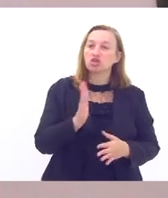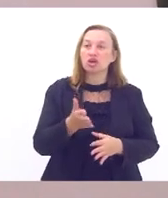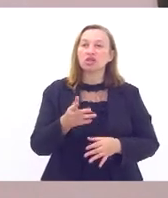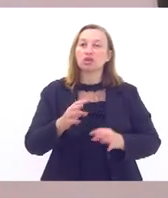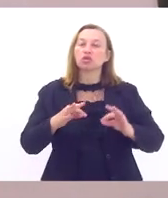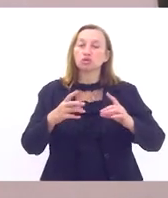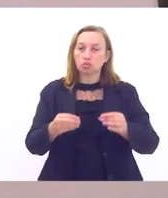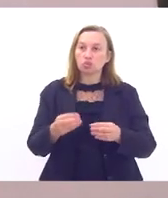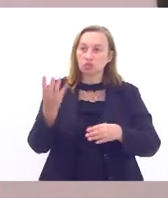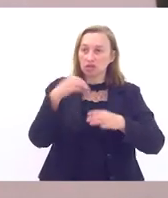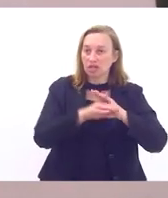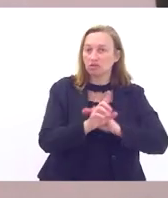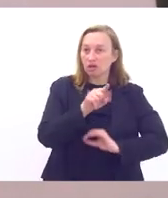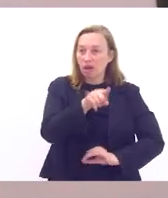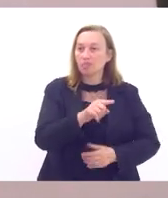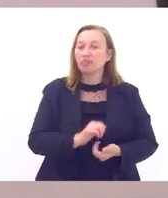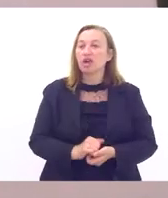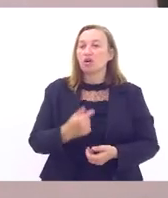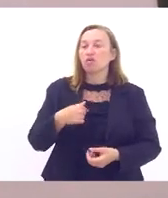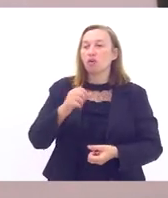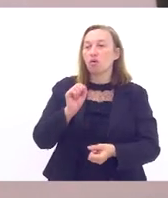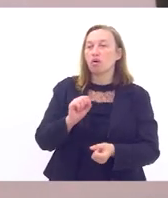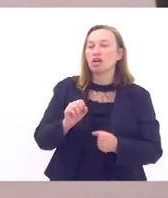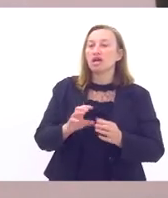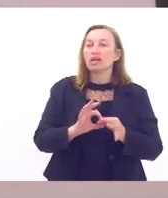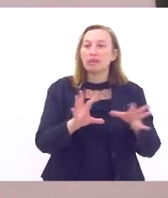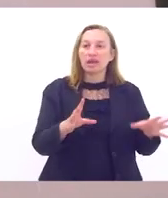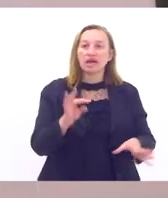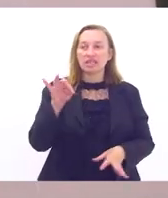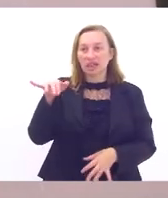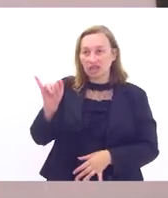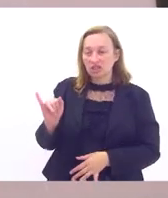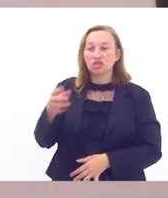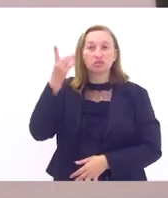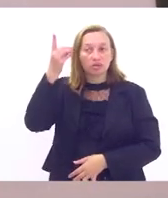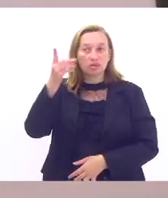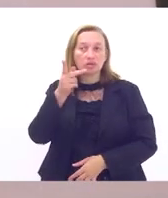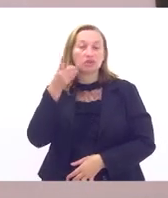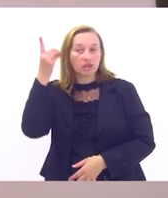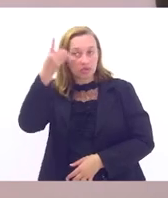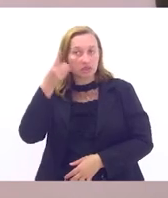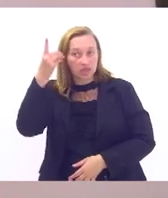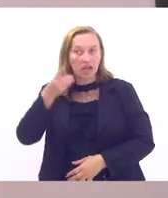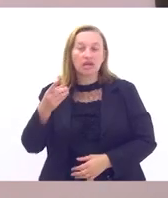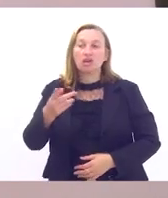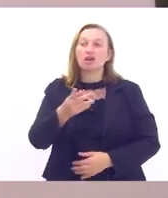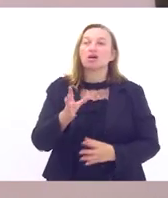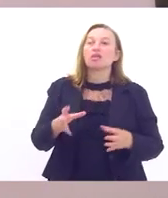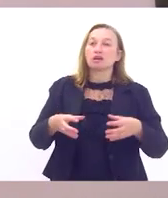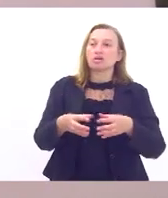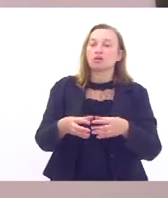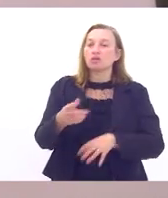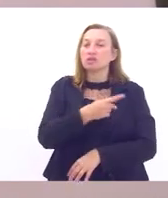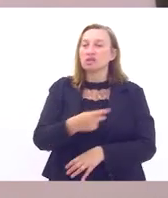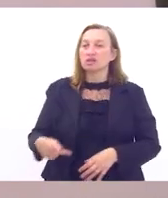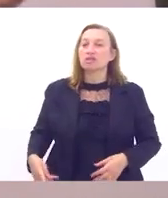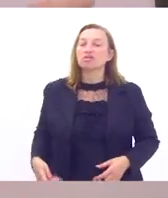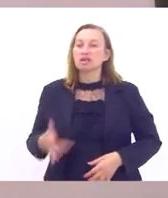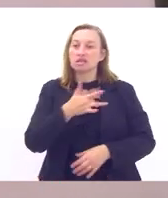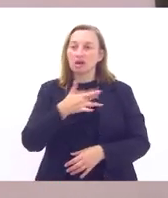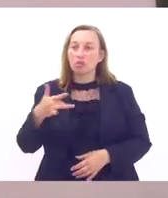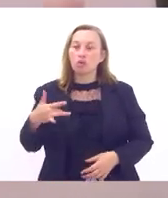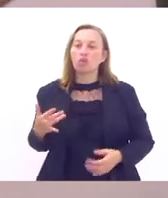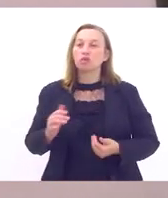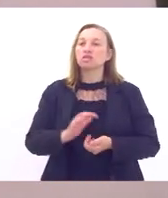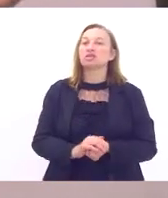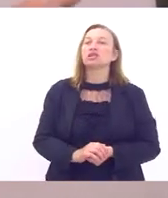ali. Eu vou abrir aqui para o deputado Tande, que é presidente da Comissão de Saúde e vice-presidente dessa frente. Vou